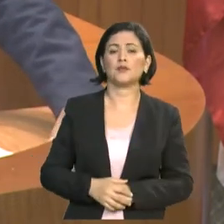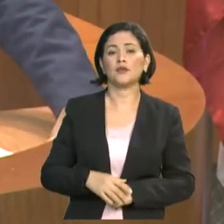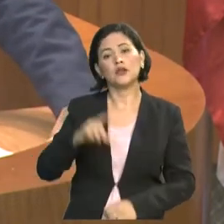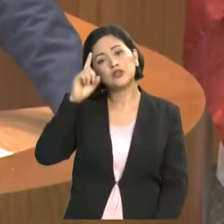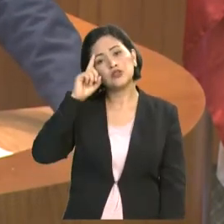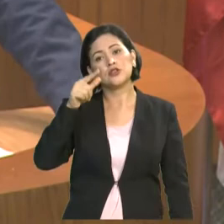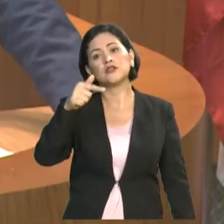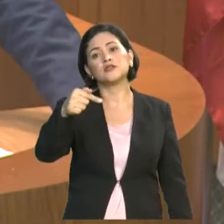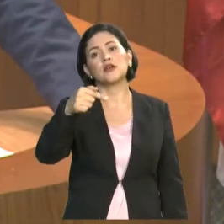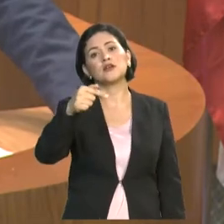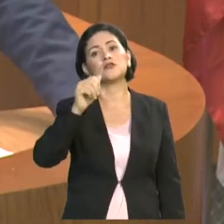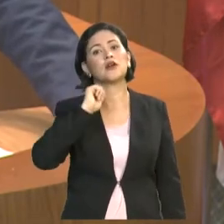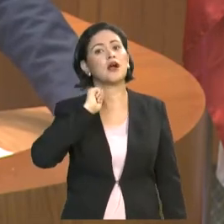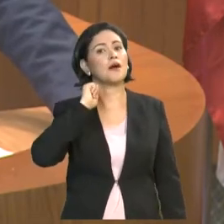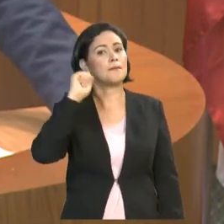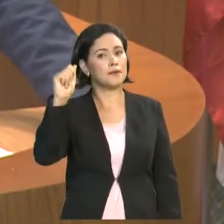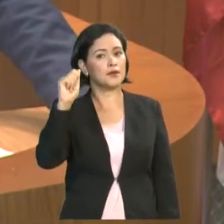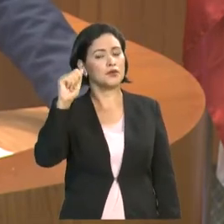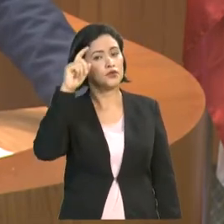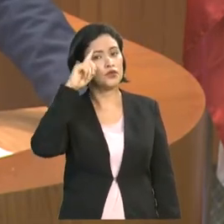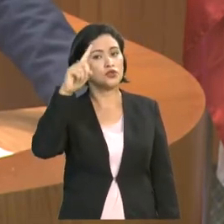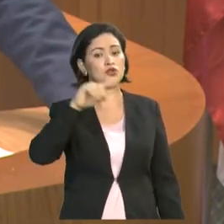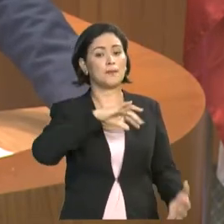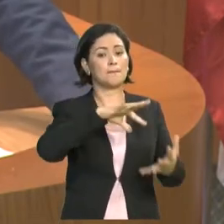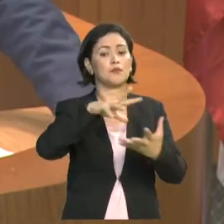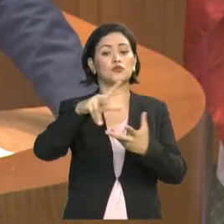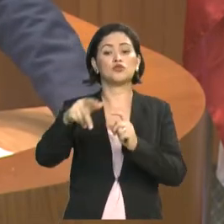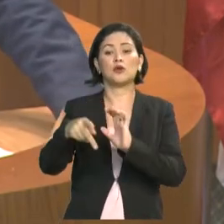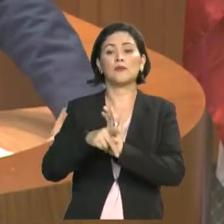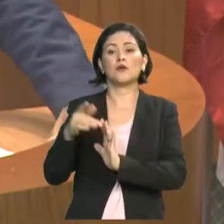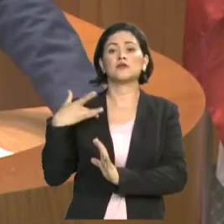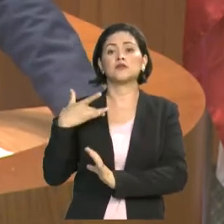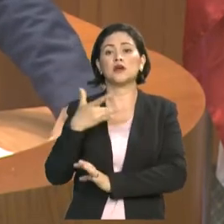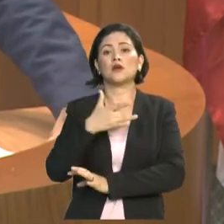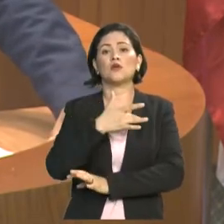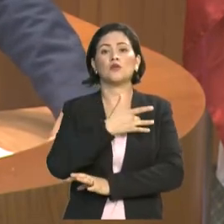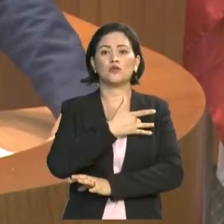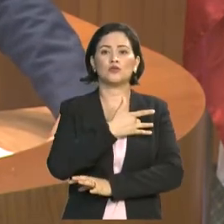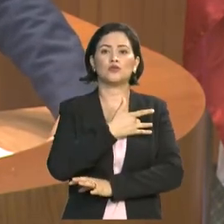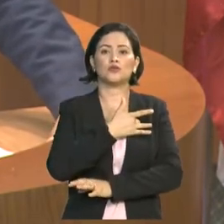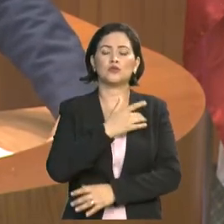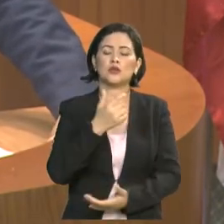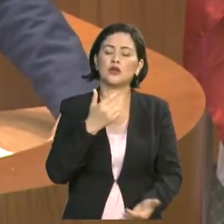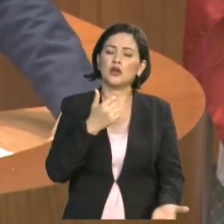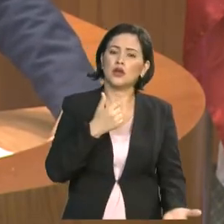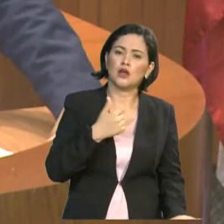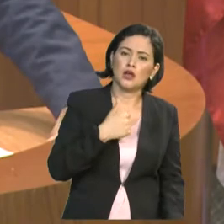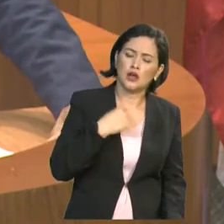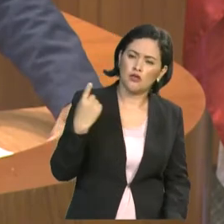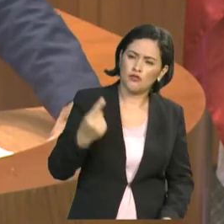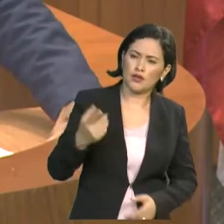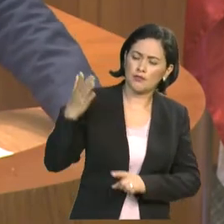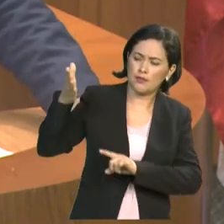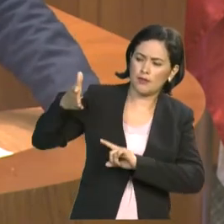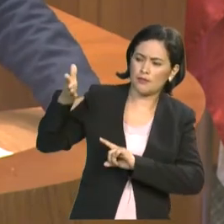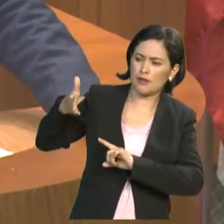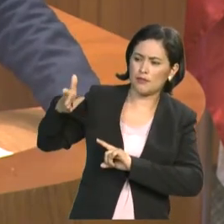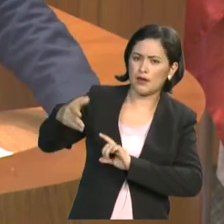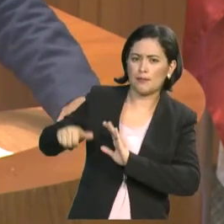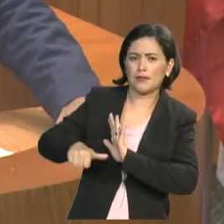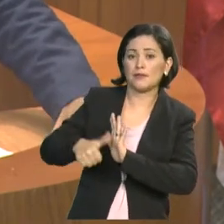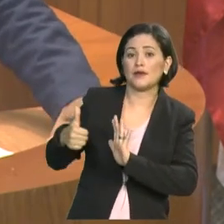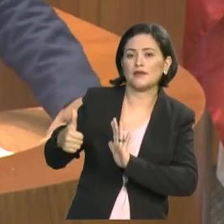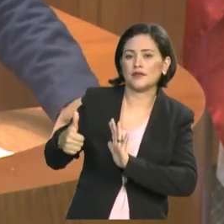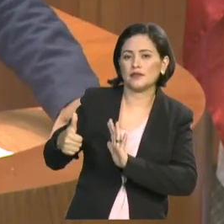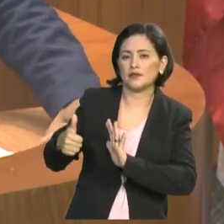abril, no Dia Mundial da Saúde, onde questionávamos os investimentos para a saúde, o abandono na saúde,